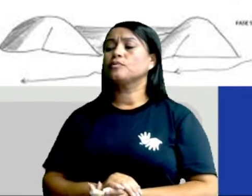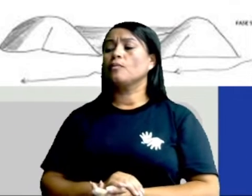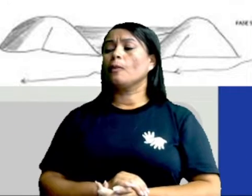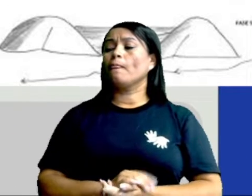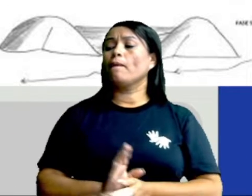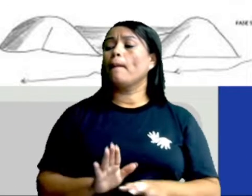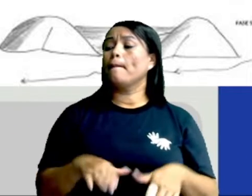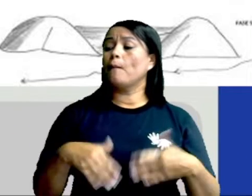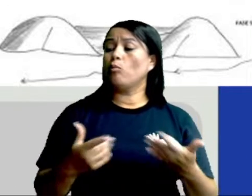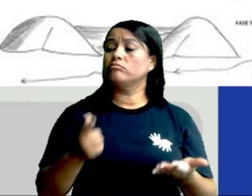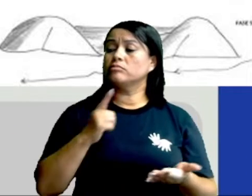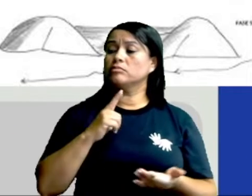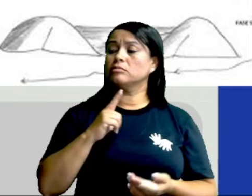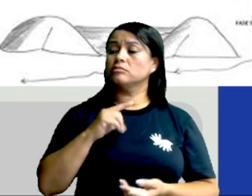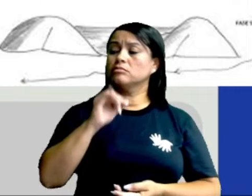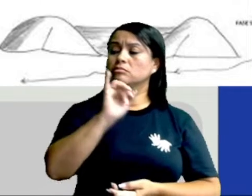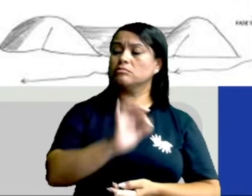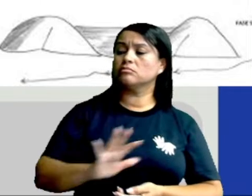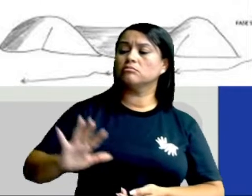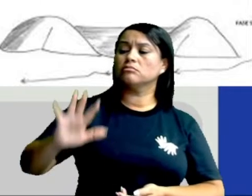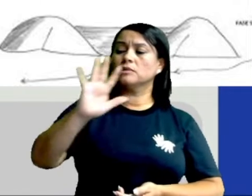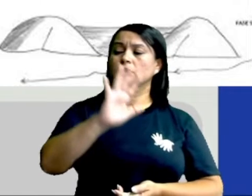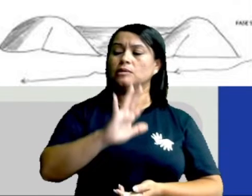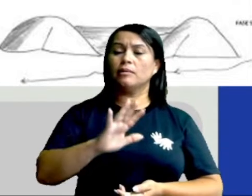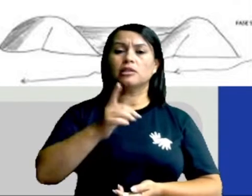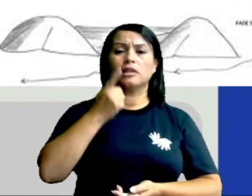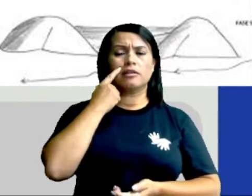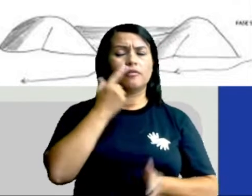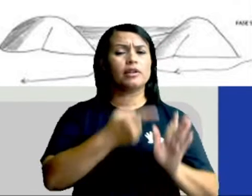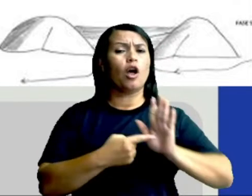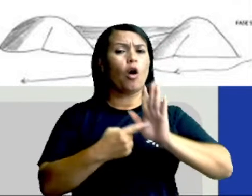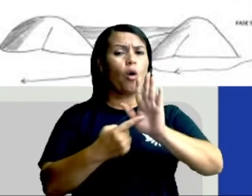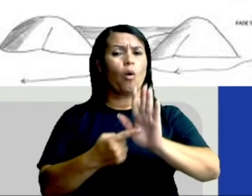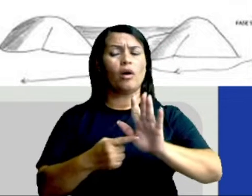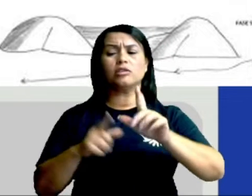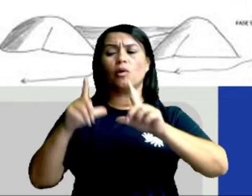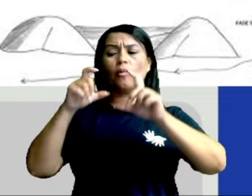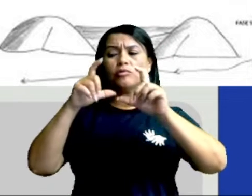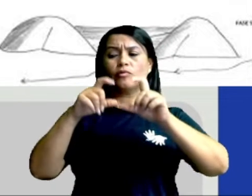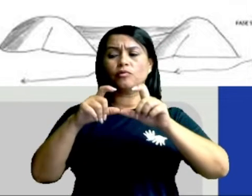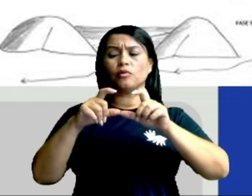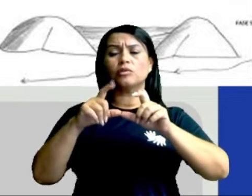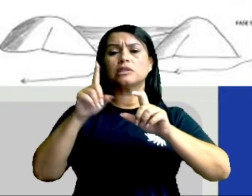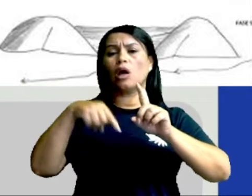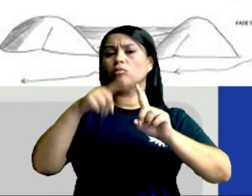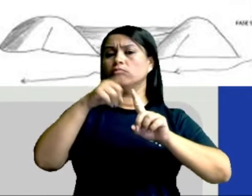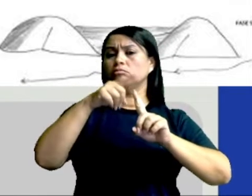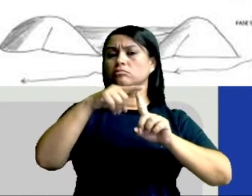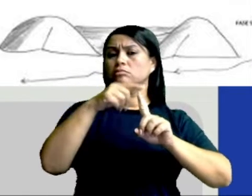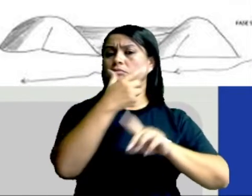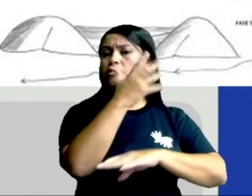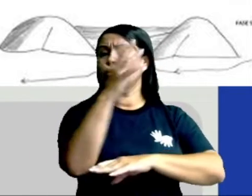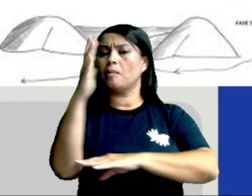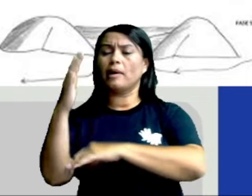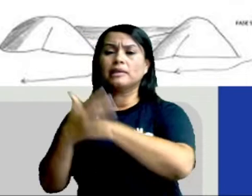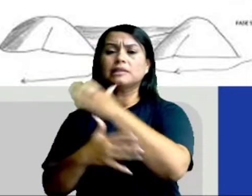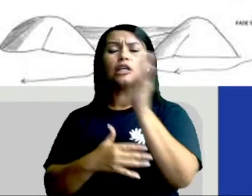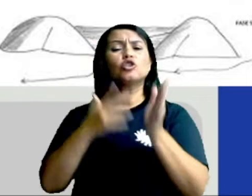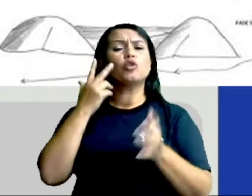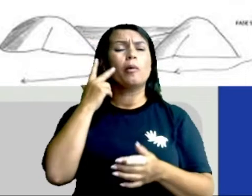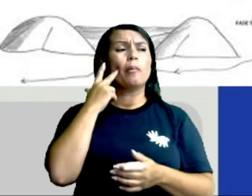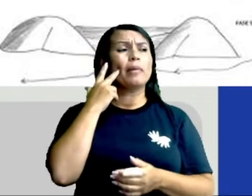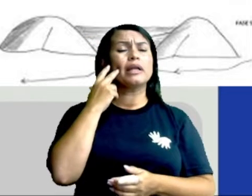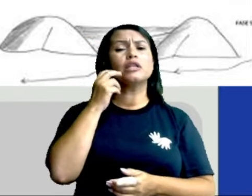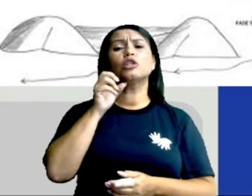Bem, e aqui a foto dos mares de morro, como eu falei. Então, esse tipo de paisagem você vai encontrar muito frequentemente na região sudeste.